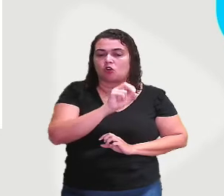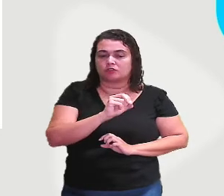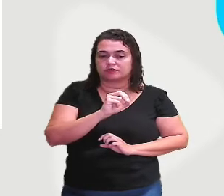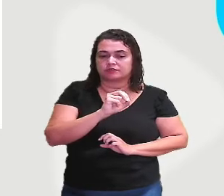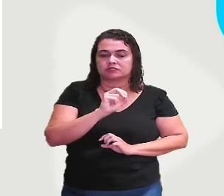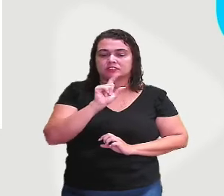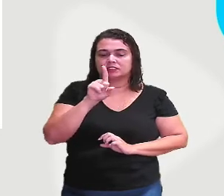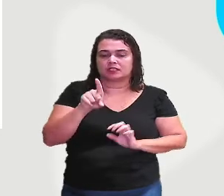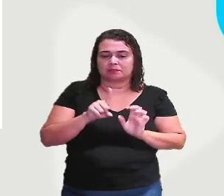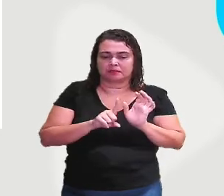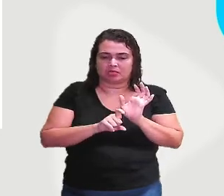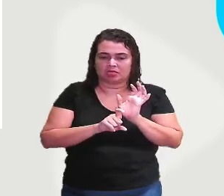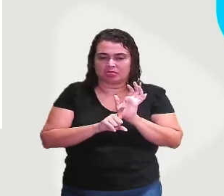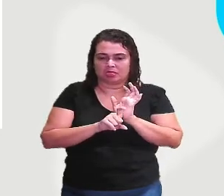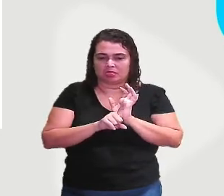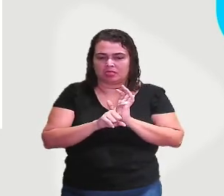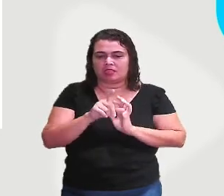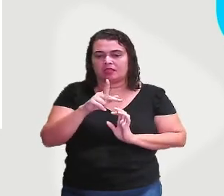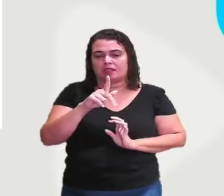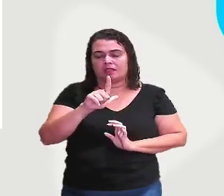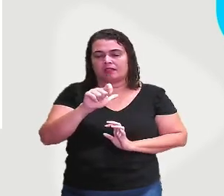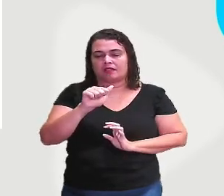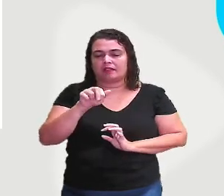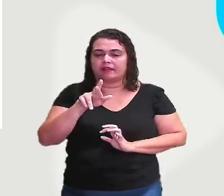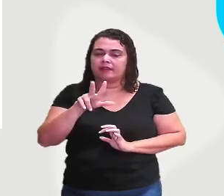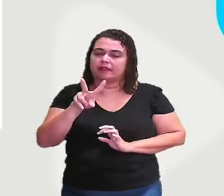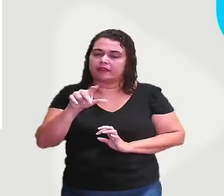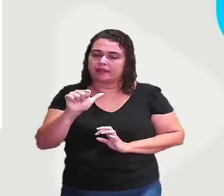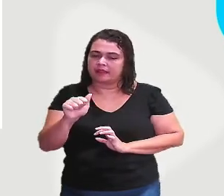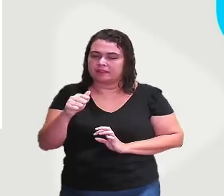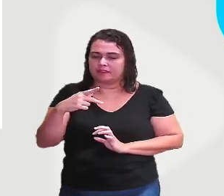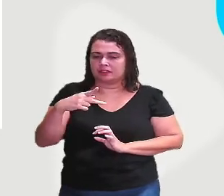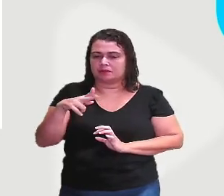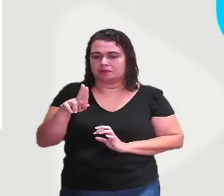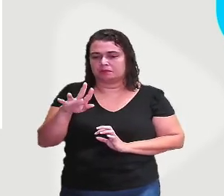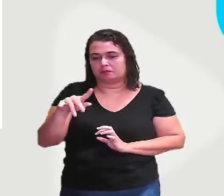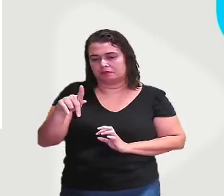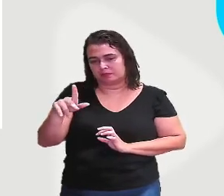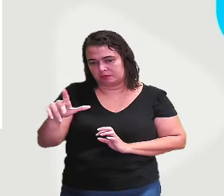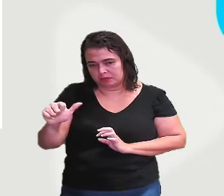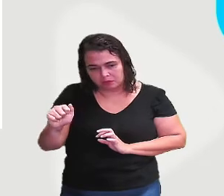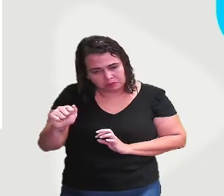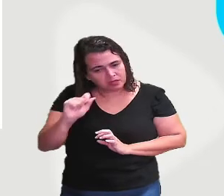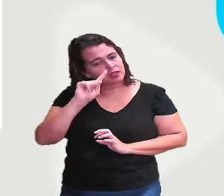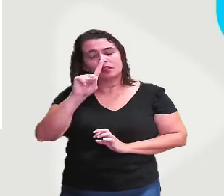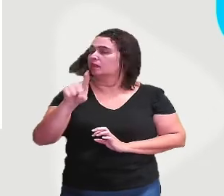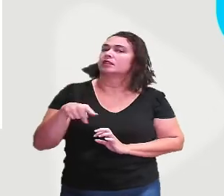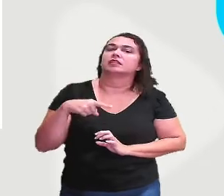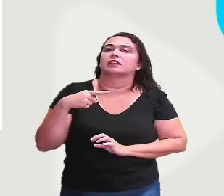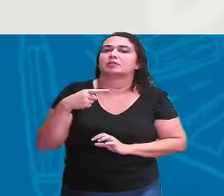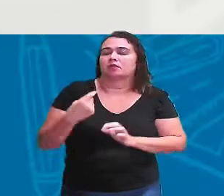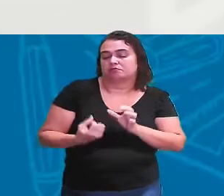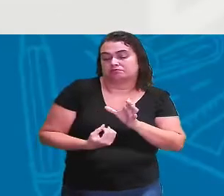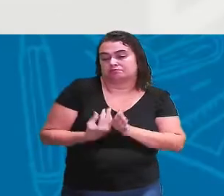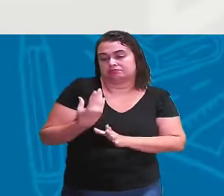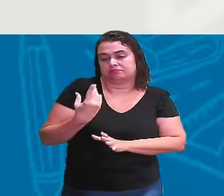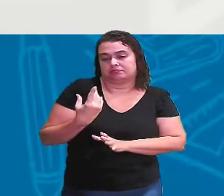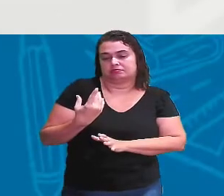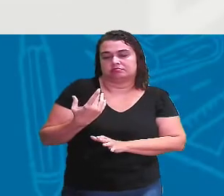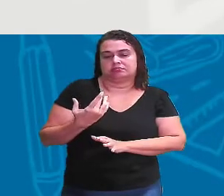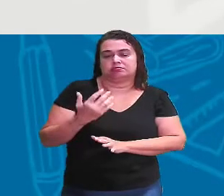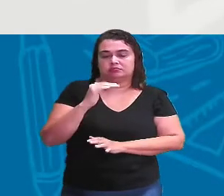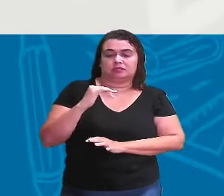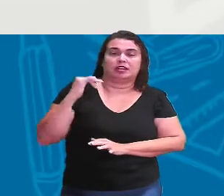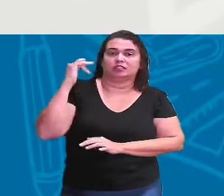a larva, a pupa, para daí surgir o inseto adulto. E lembrando, quando eu penso